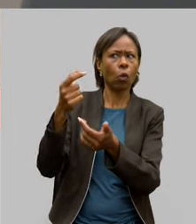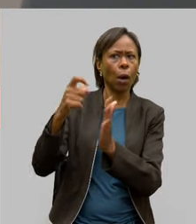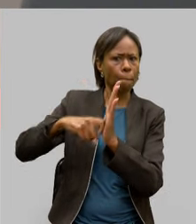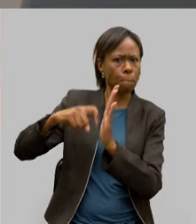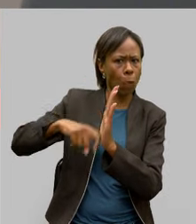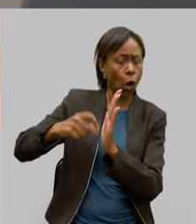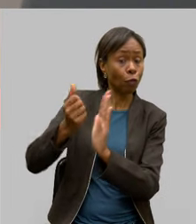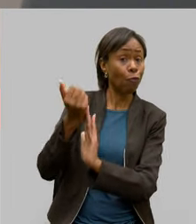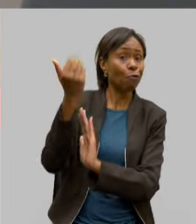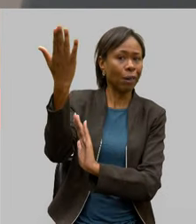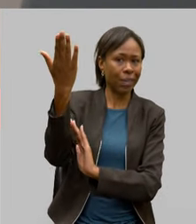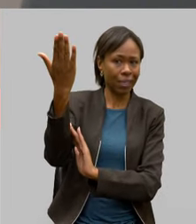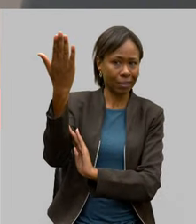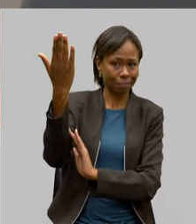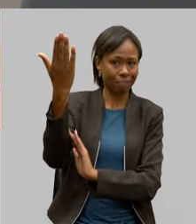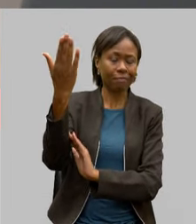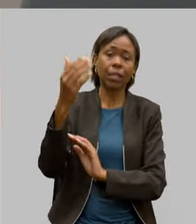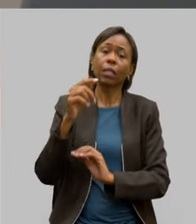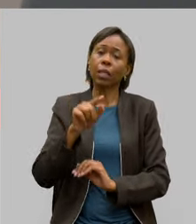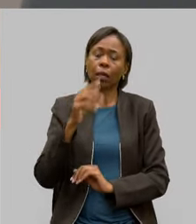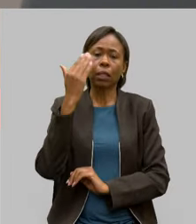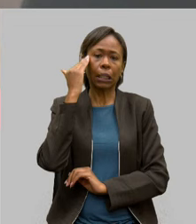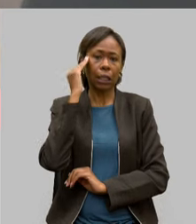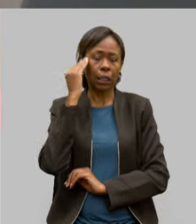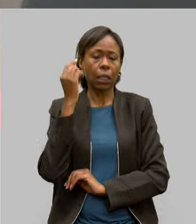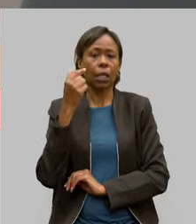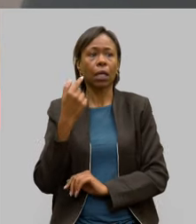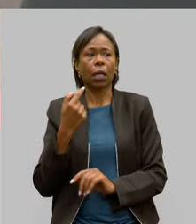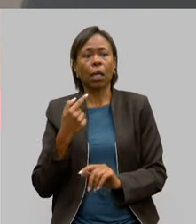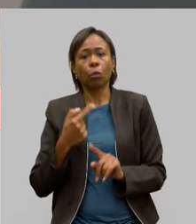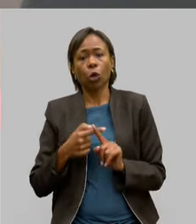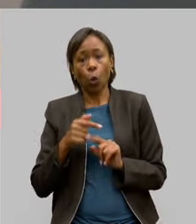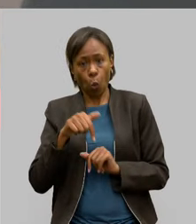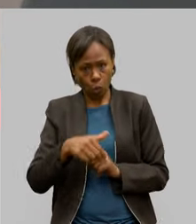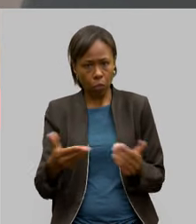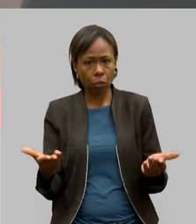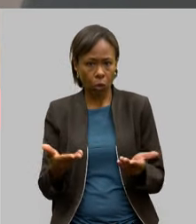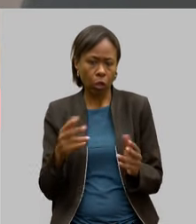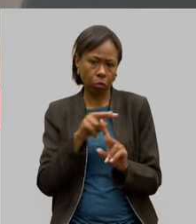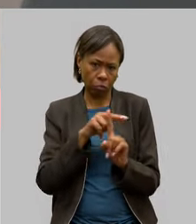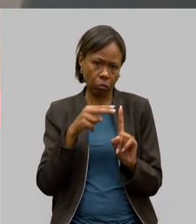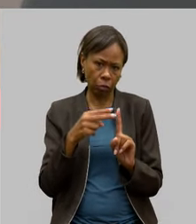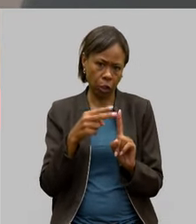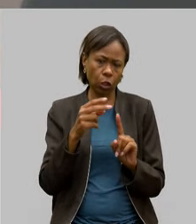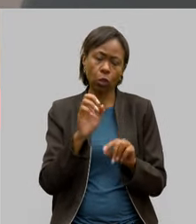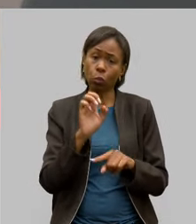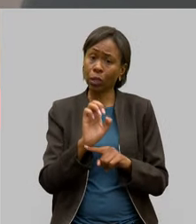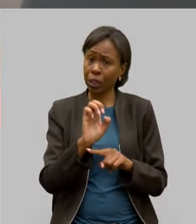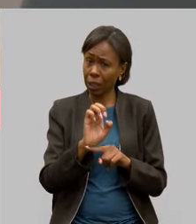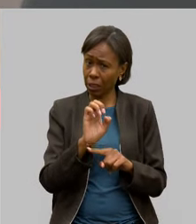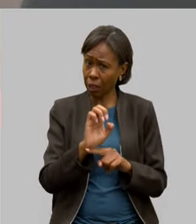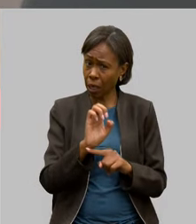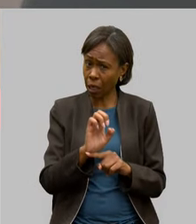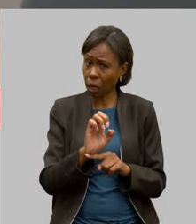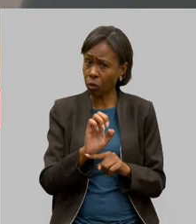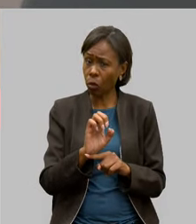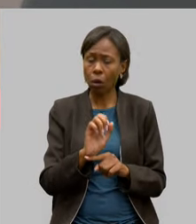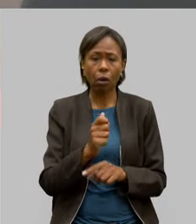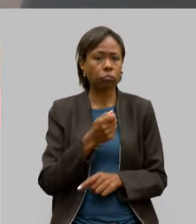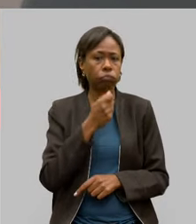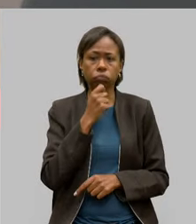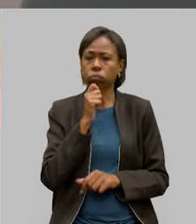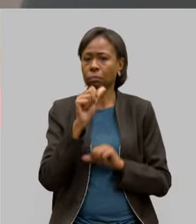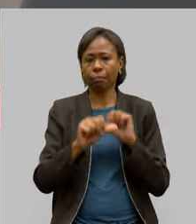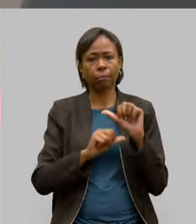gente entender que eh as normas que existem hoje inclusive do ponto de vista Estadual ainda não desataram esse nogo